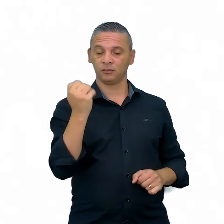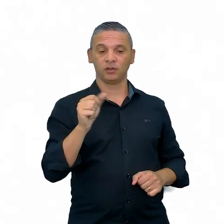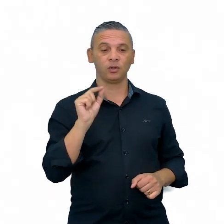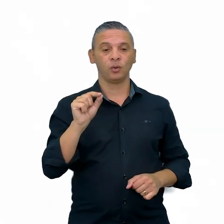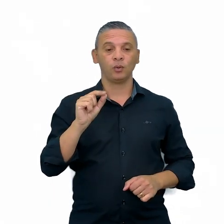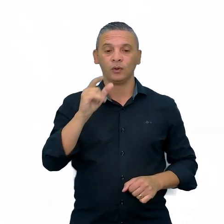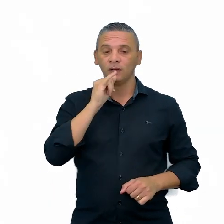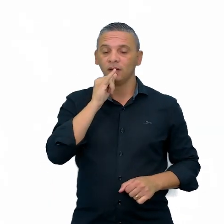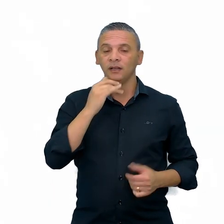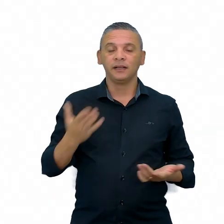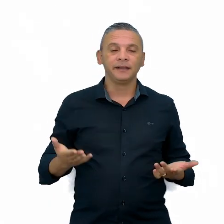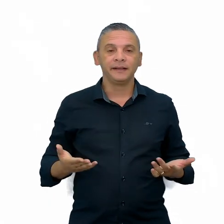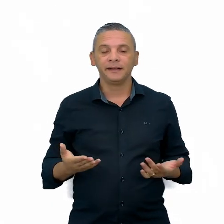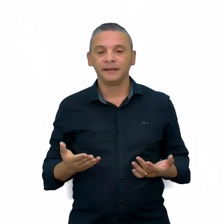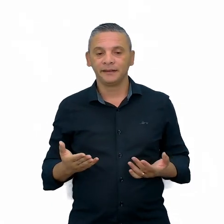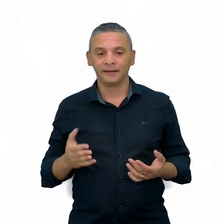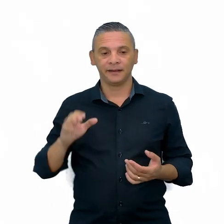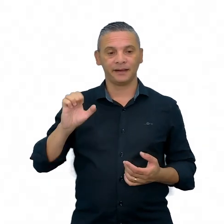é a